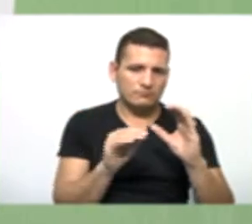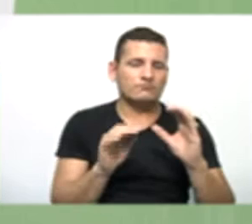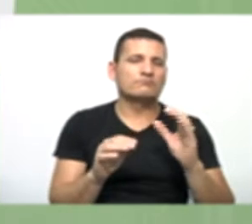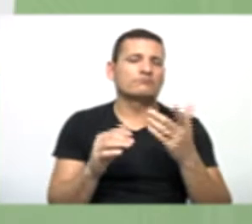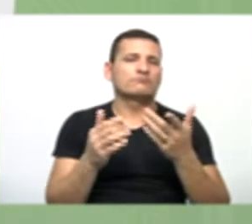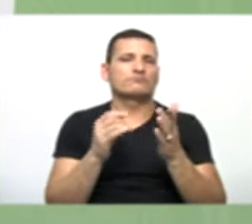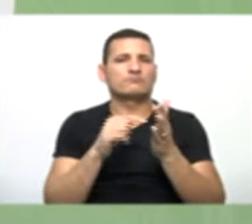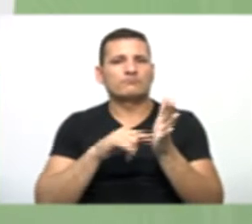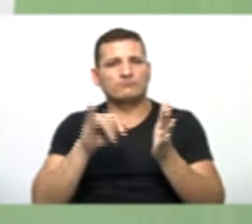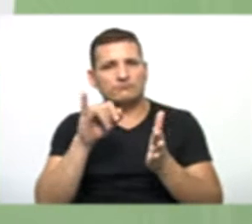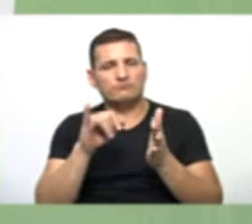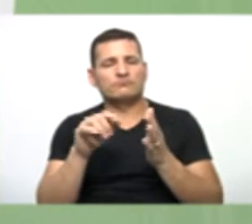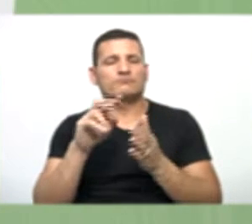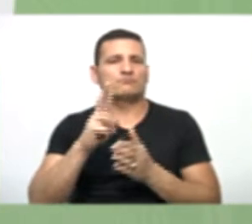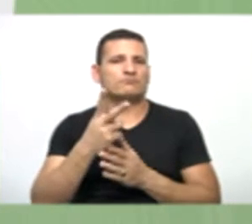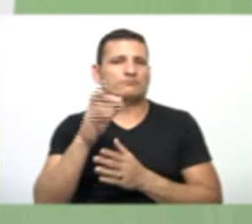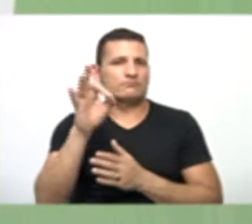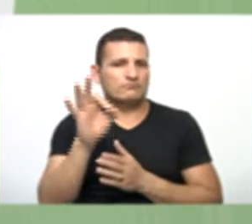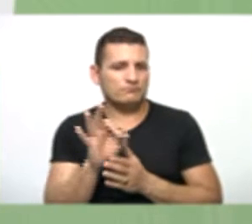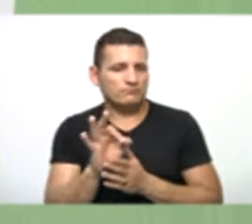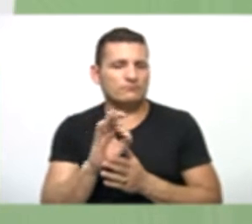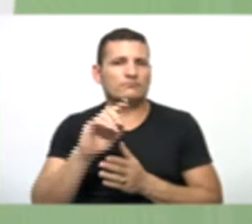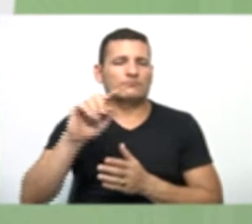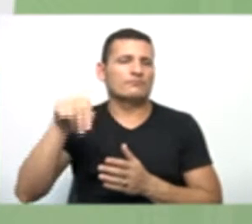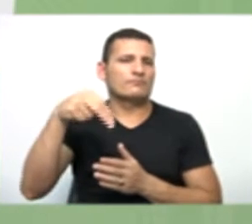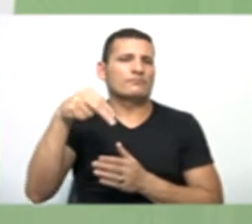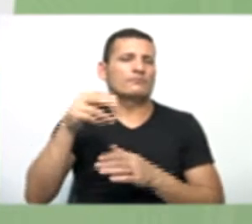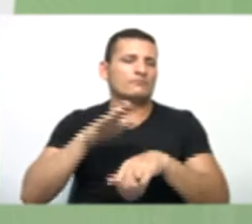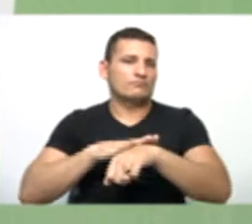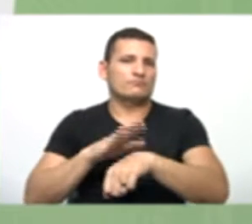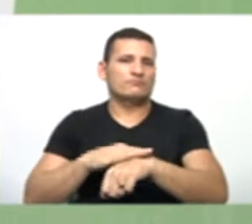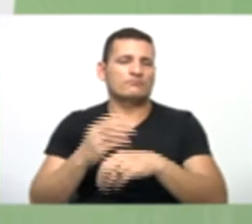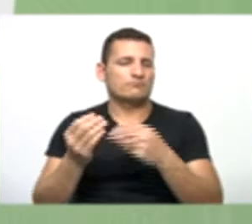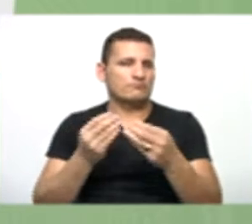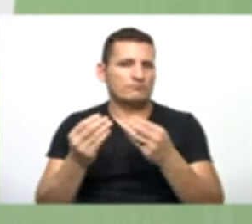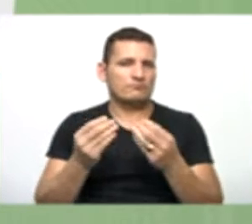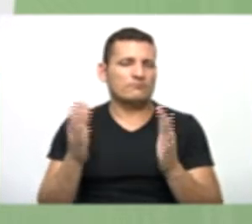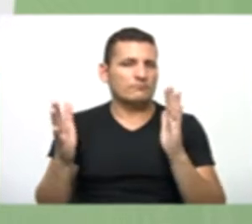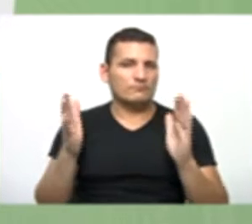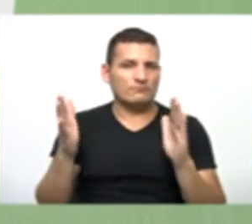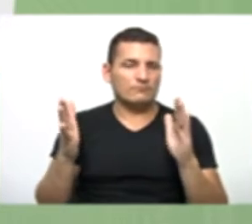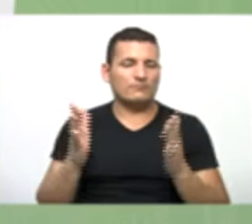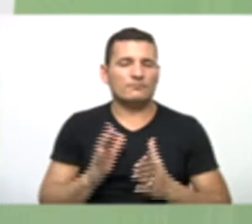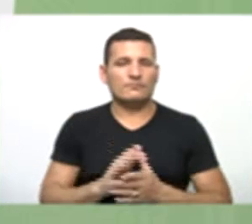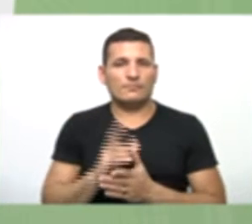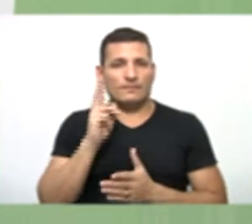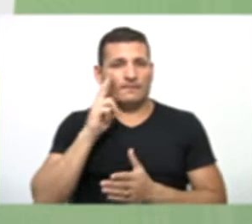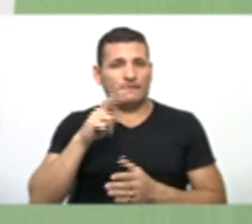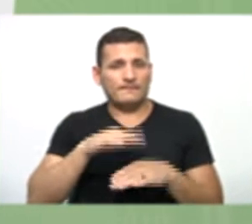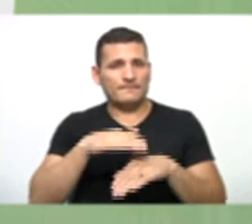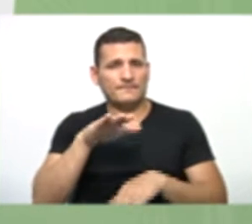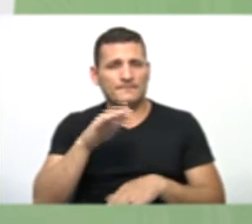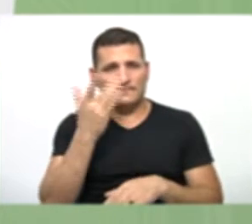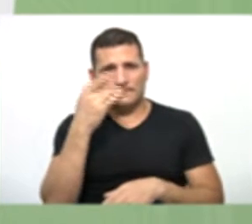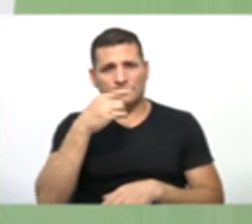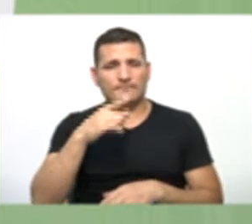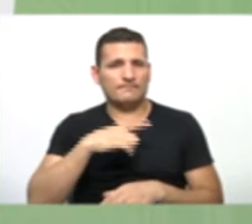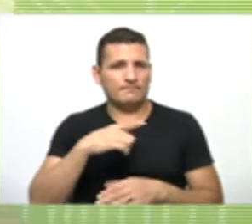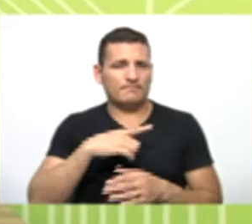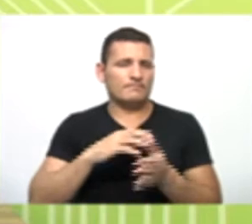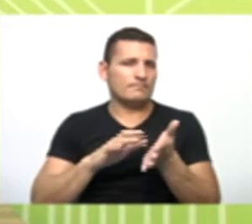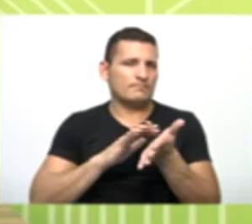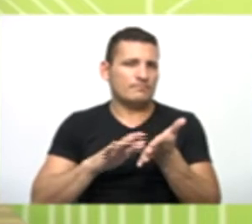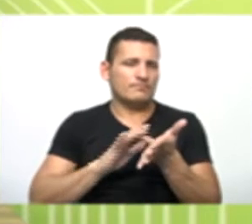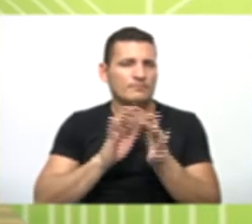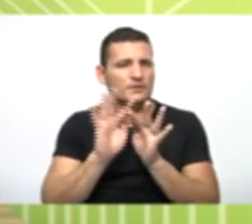2%, e quem é o meu tempo, né? Quanto tempo isso vai ficar aplicado. Para ver isso de maneira mais fácil, a gente fez um tutorial de uma calculadora simples,